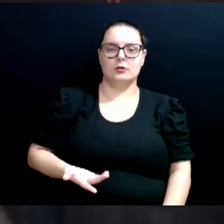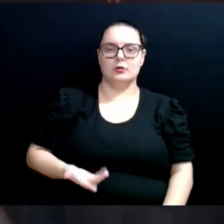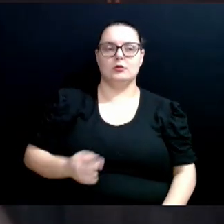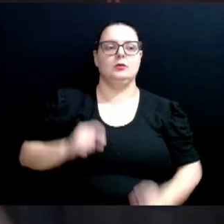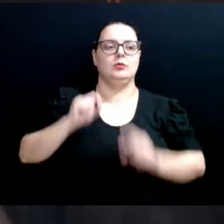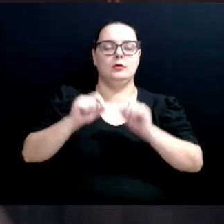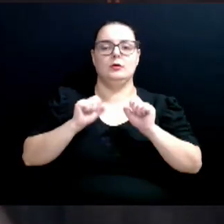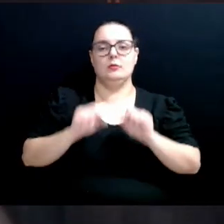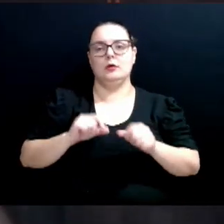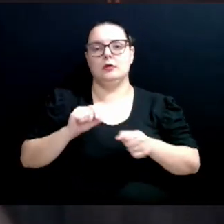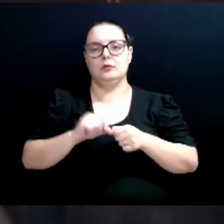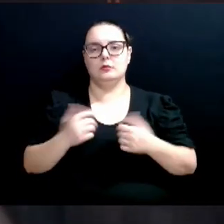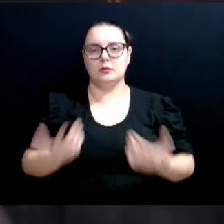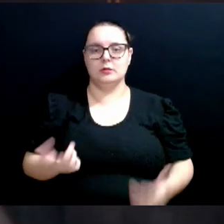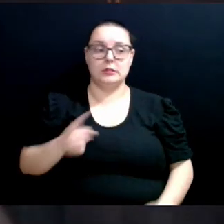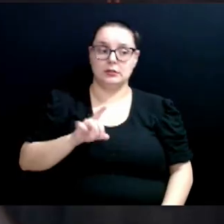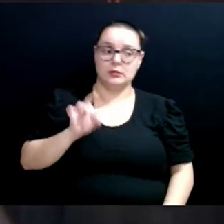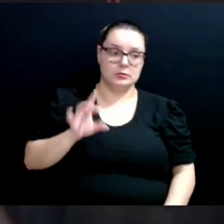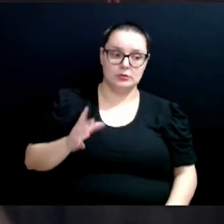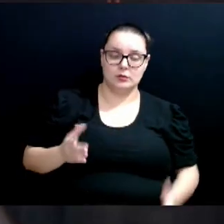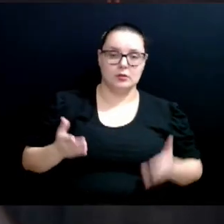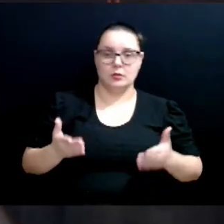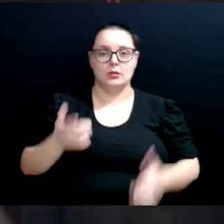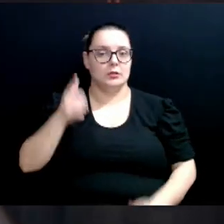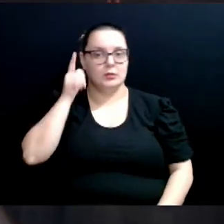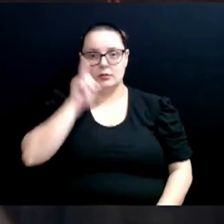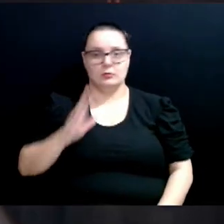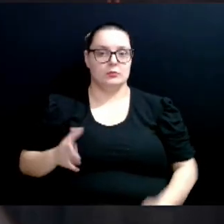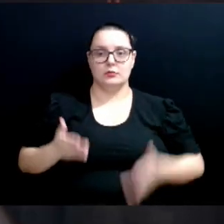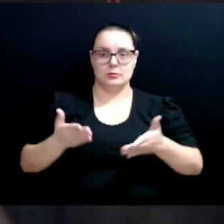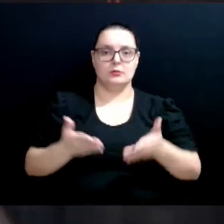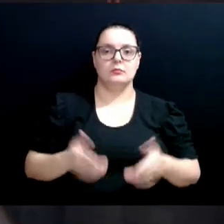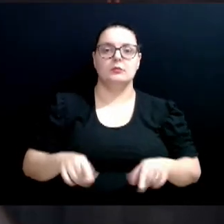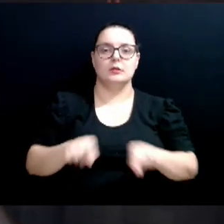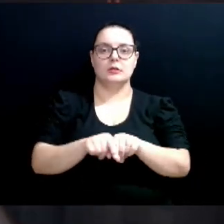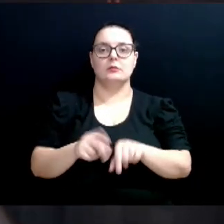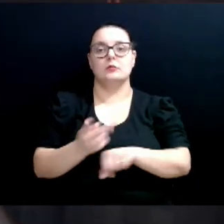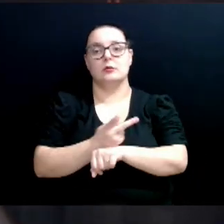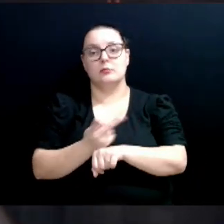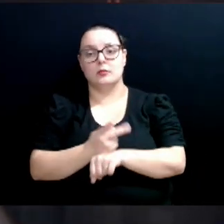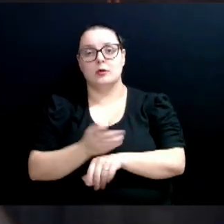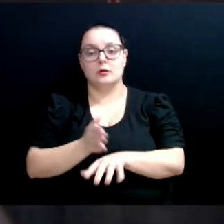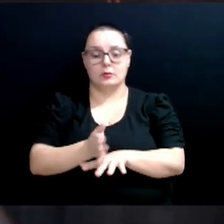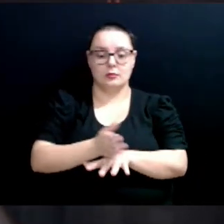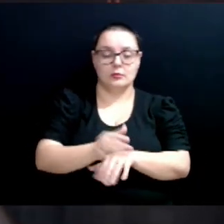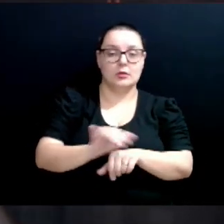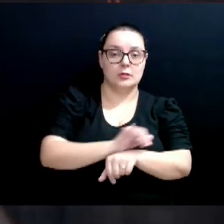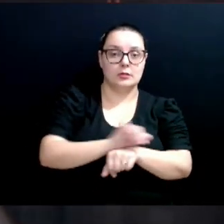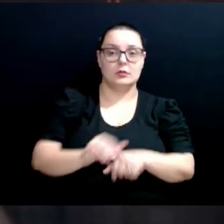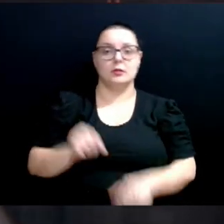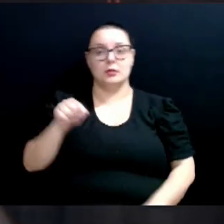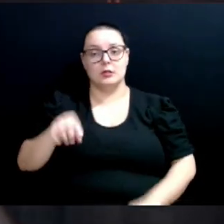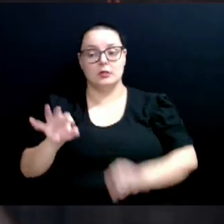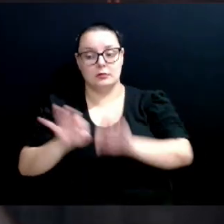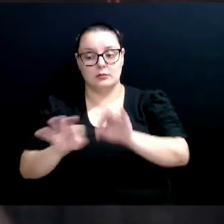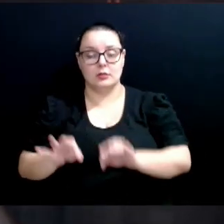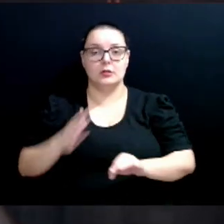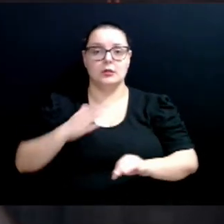que não só colocar, não vou conseguir entregar, mas propor alternativas e saídas. Olha, esse projeto aqui, pela minha